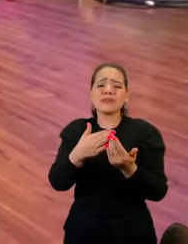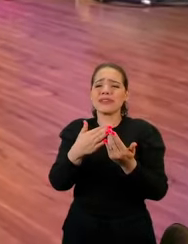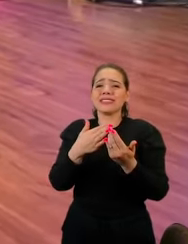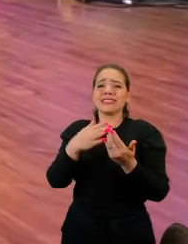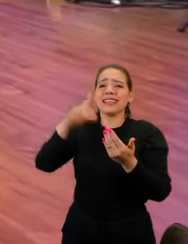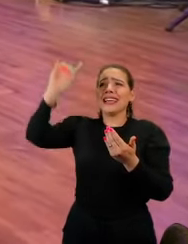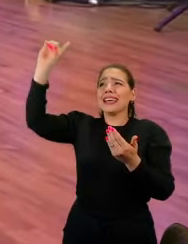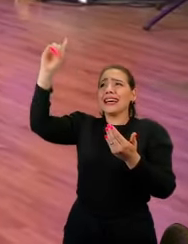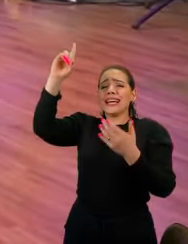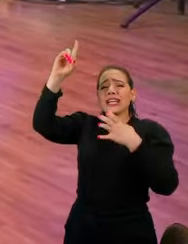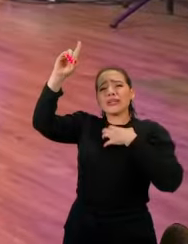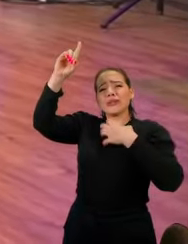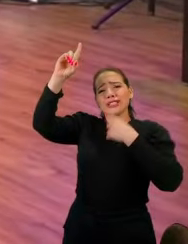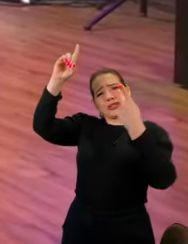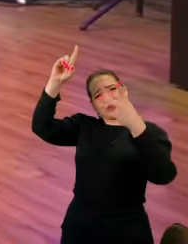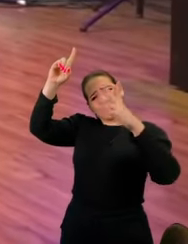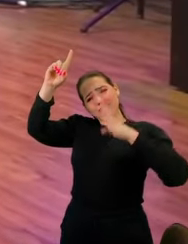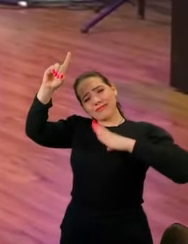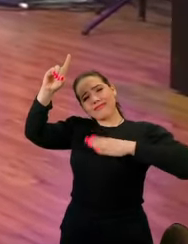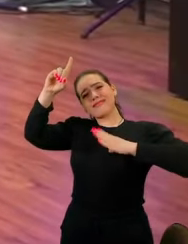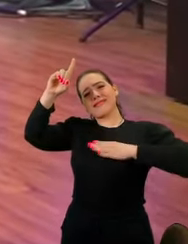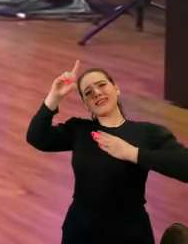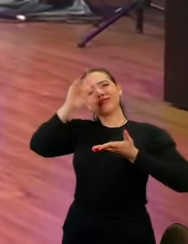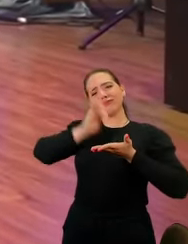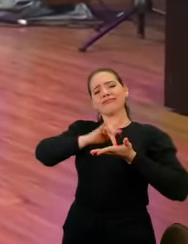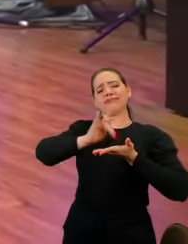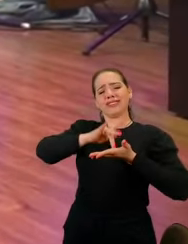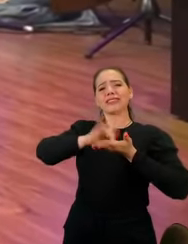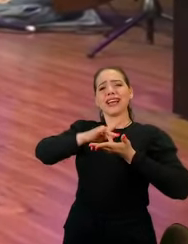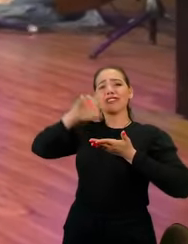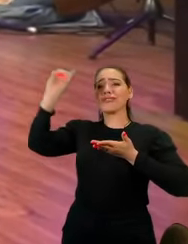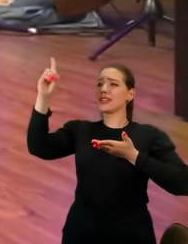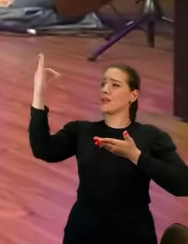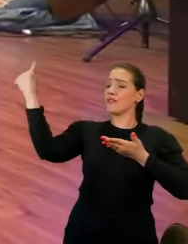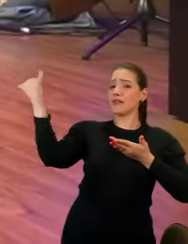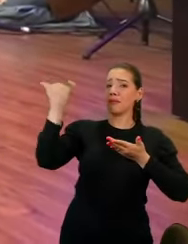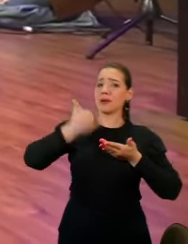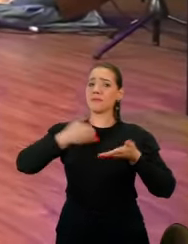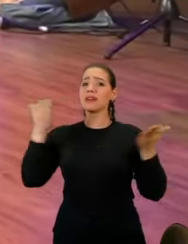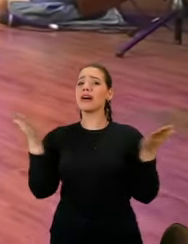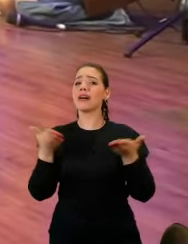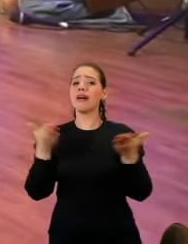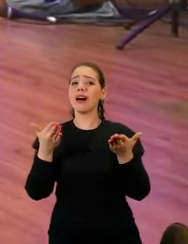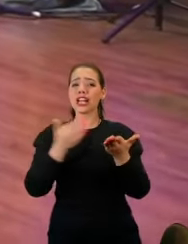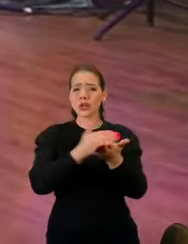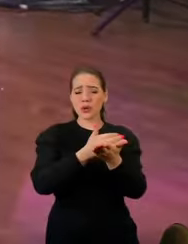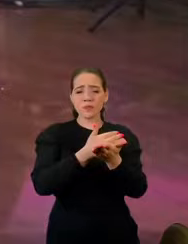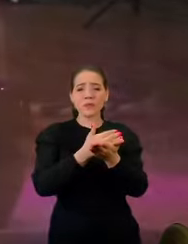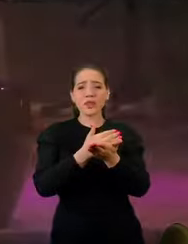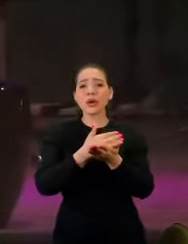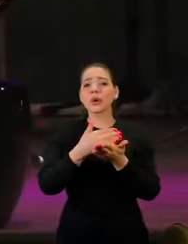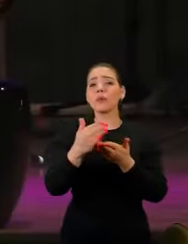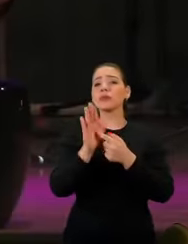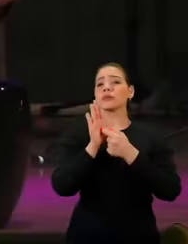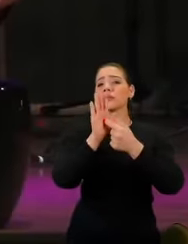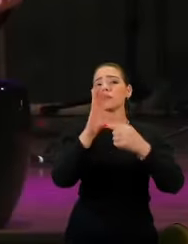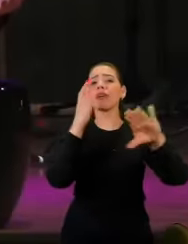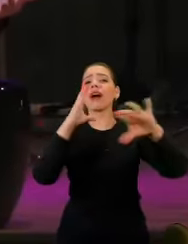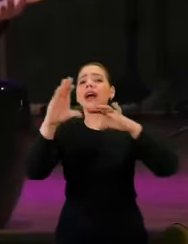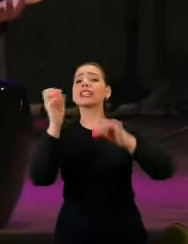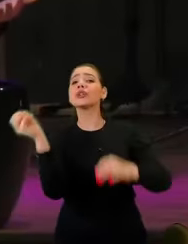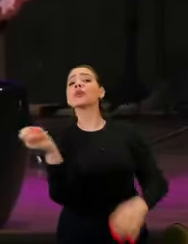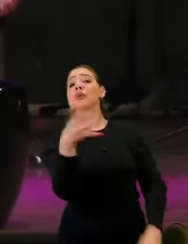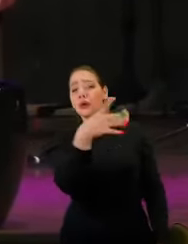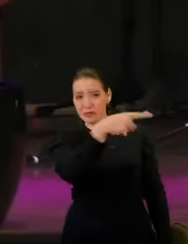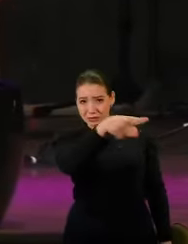O Senhor está falando claramente para mim agora. Ele está distribuindo canções novas para a igreja. Assim como a